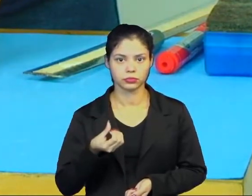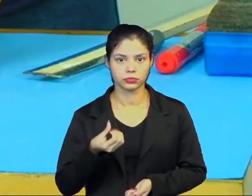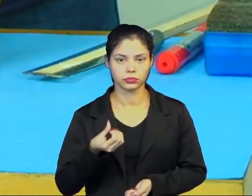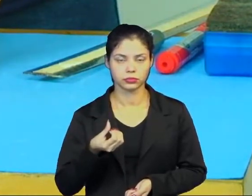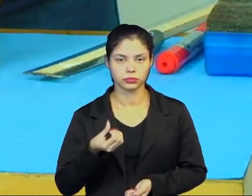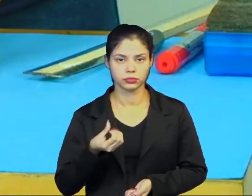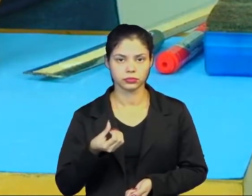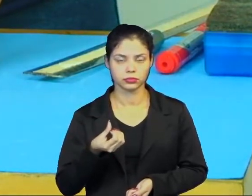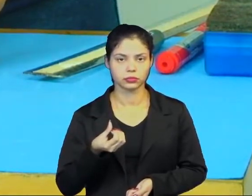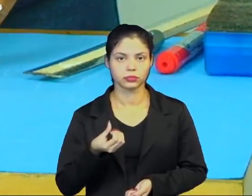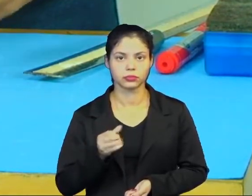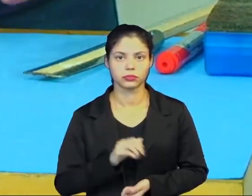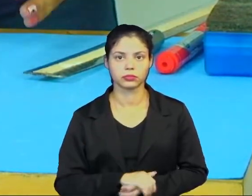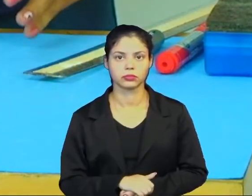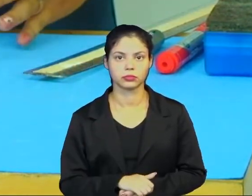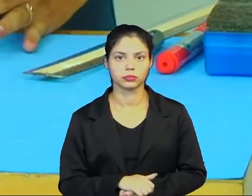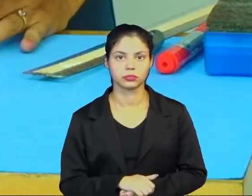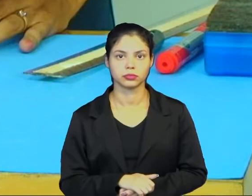6.